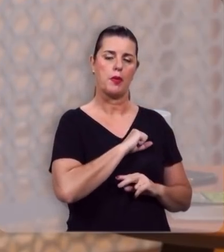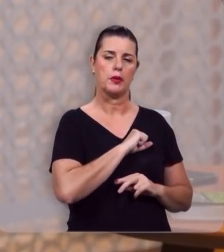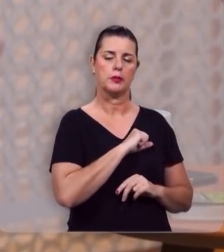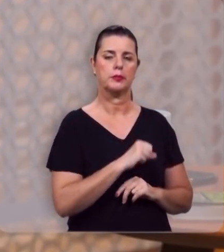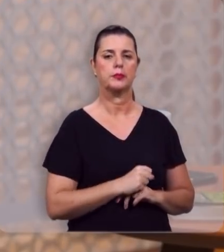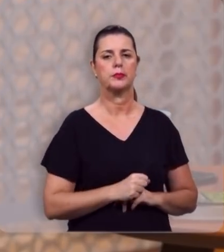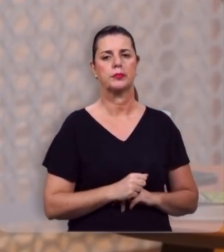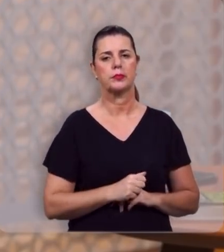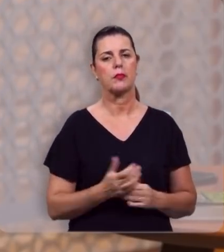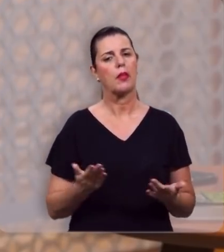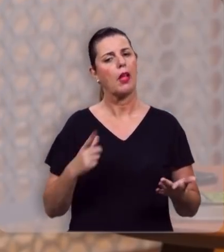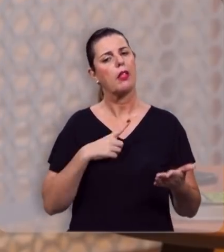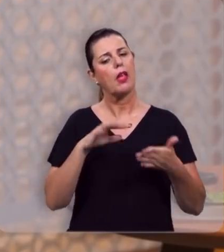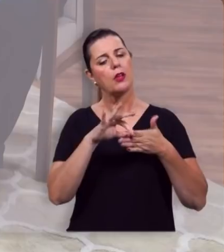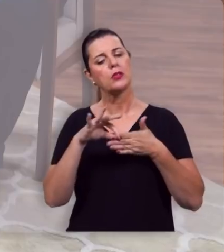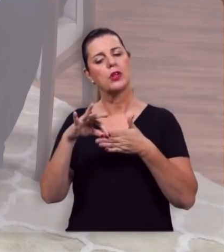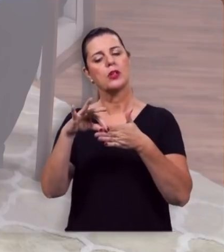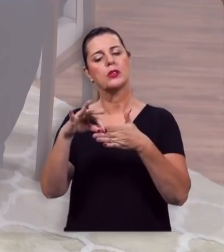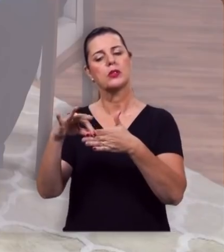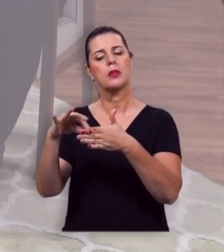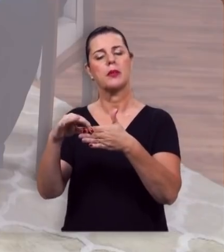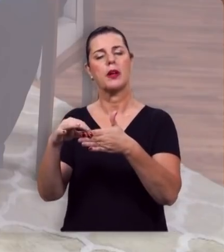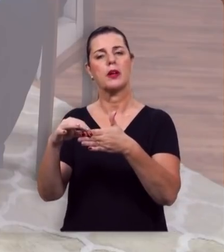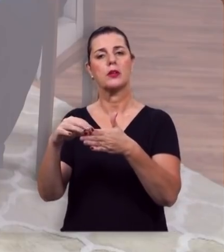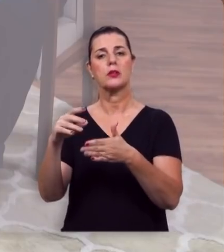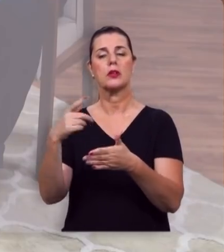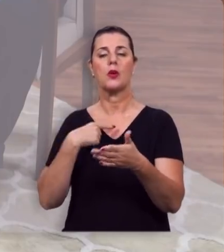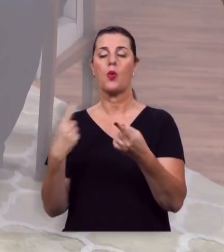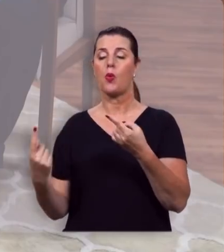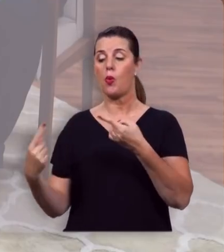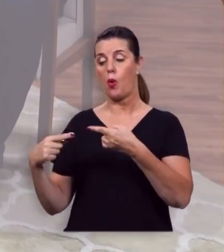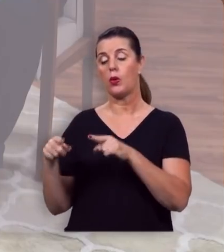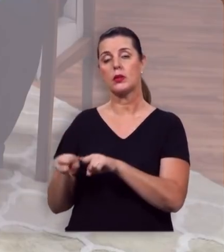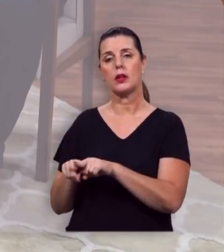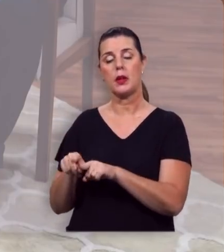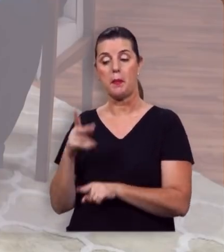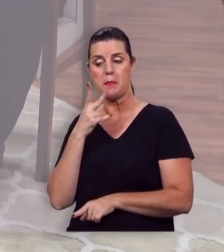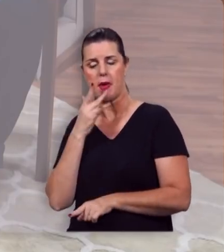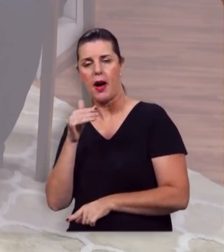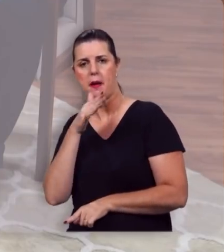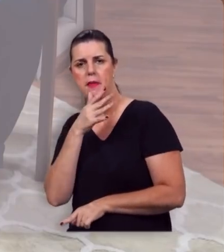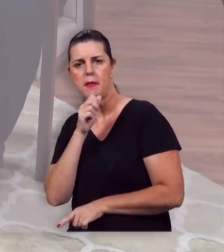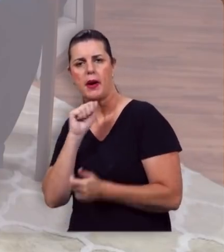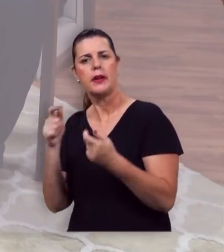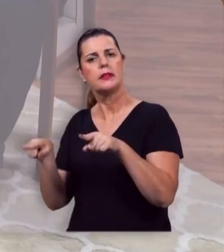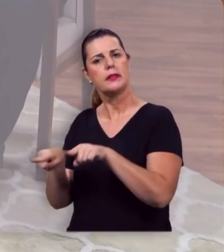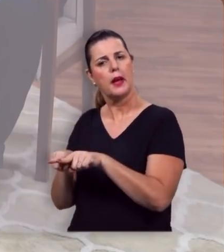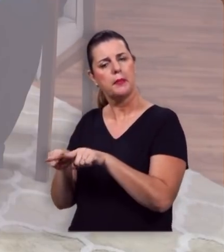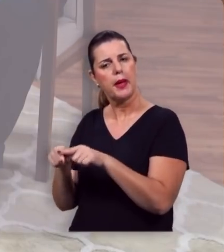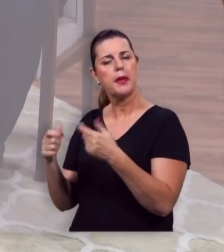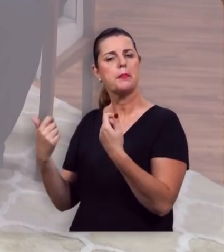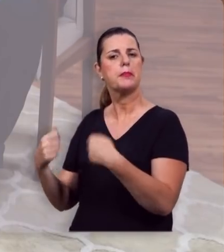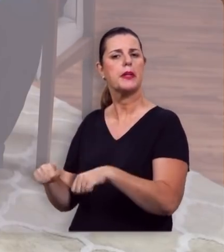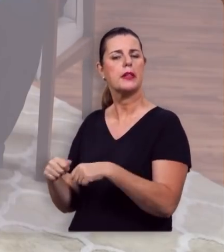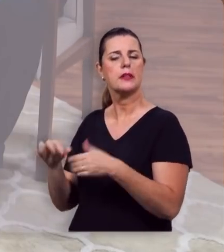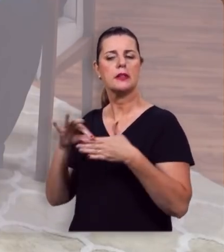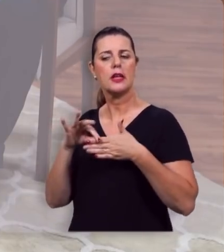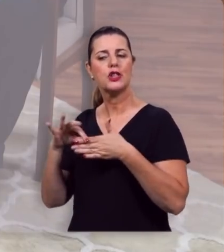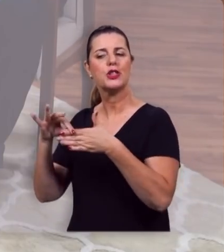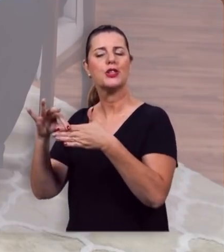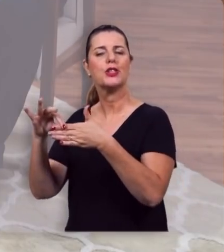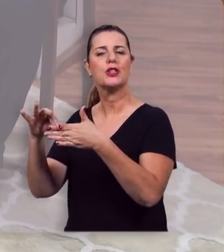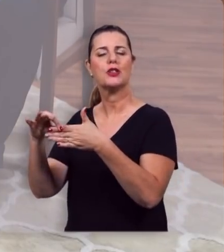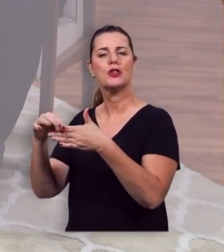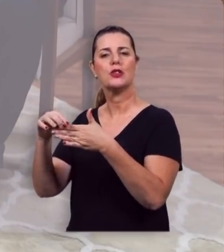cuidaram de nós. E há um direcionamento, pastor Rossi, também na contrapartida aos pais que devem então